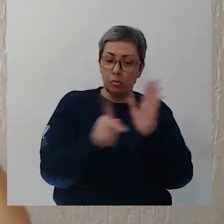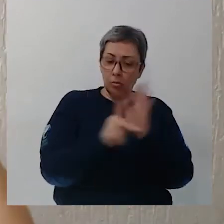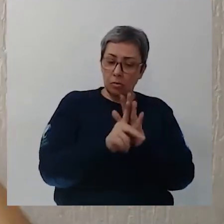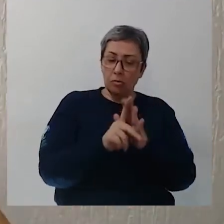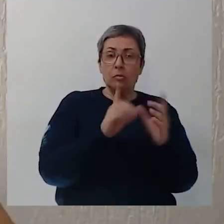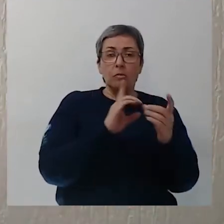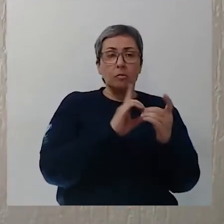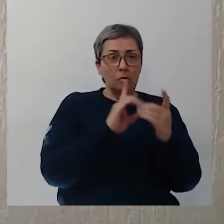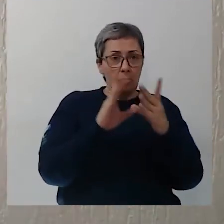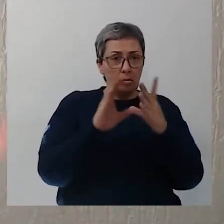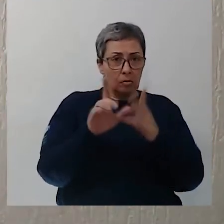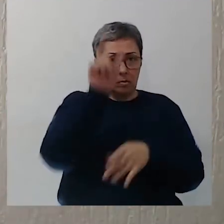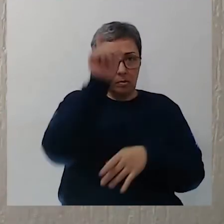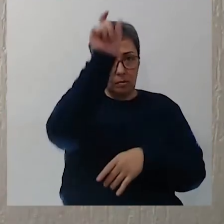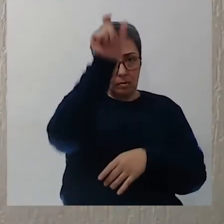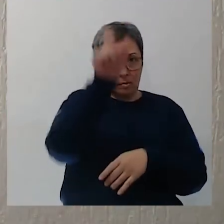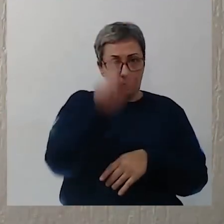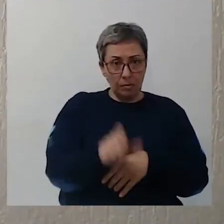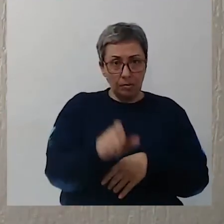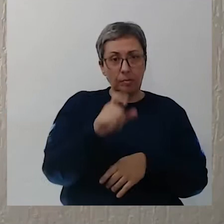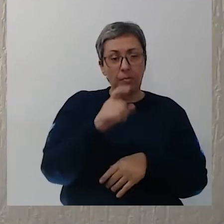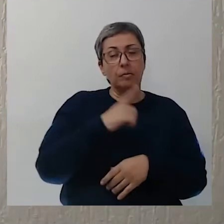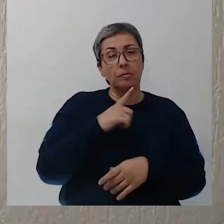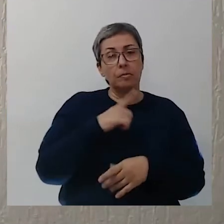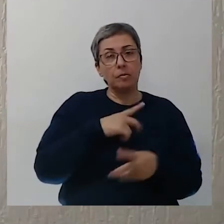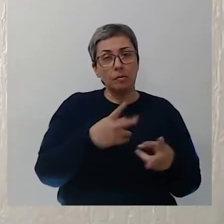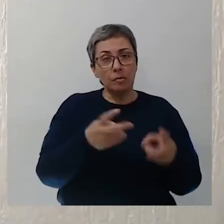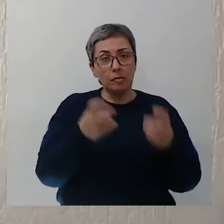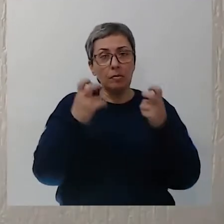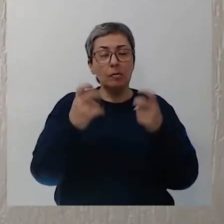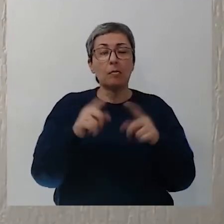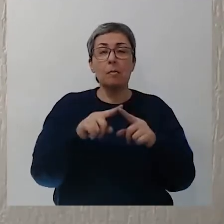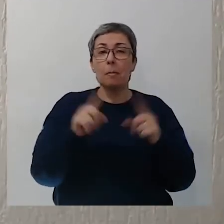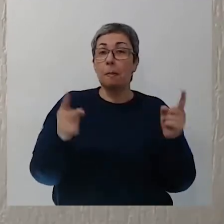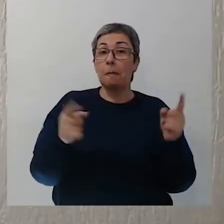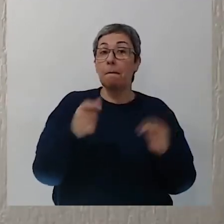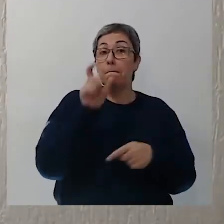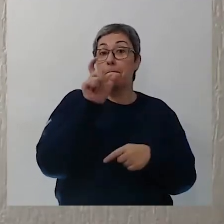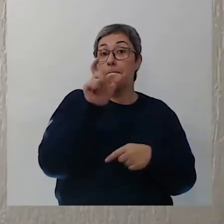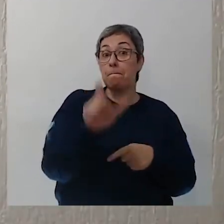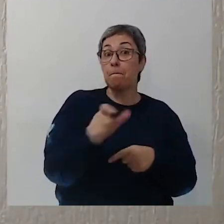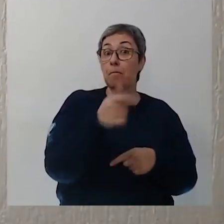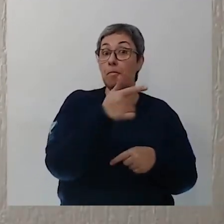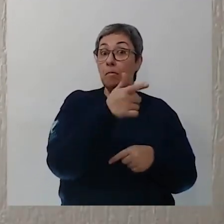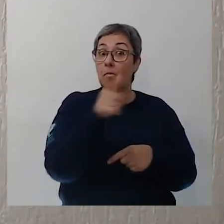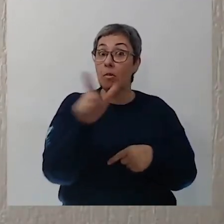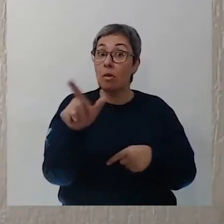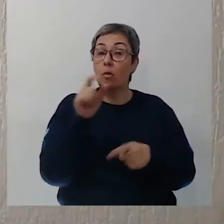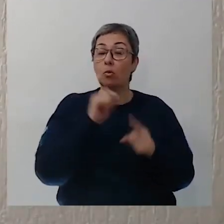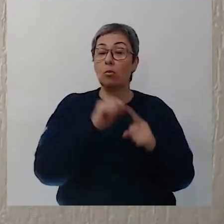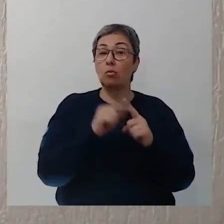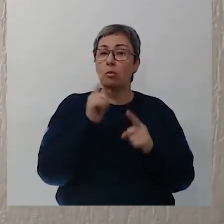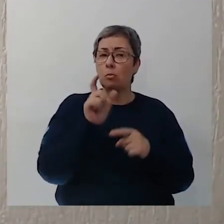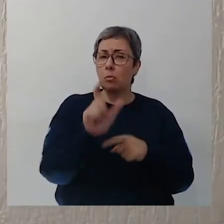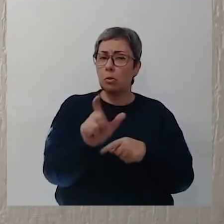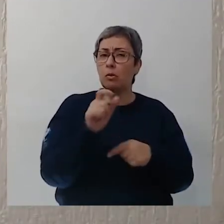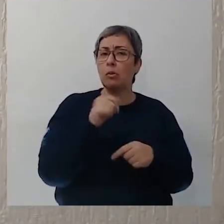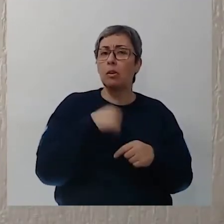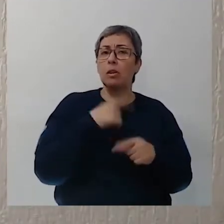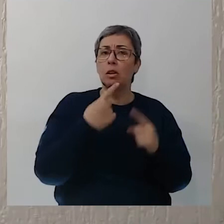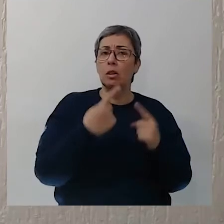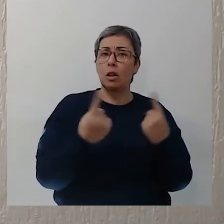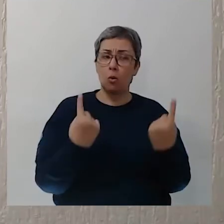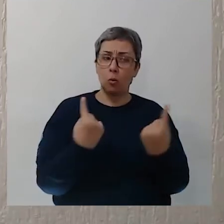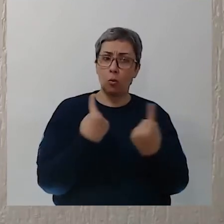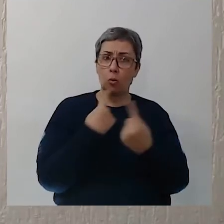democracia que está aí na coluna, né? Vocês conseguiram perceber? Então, mas vamos falar de uma palavra, porque tem uma das palavras desse acróstico